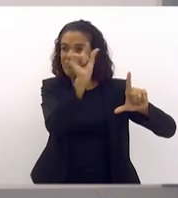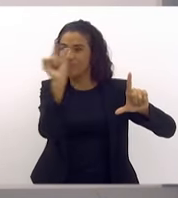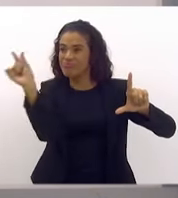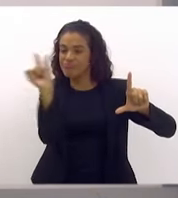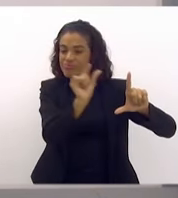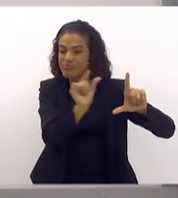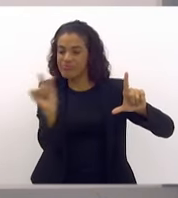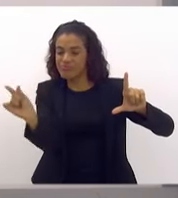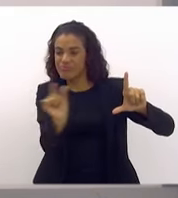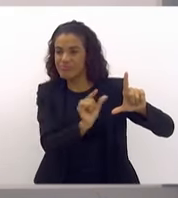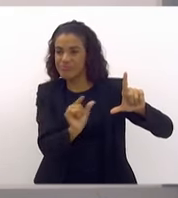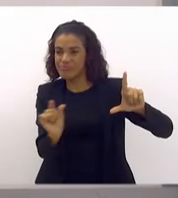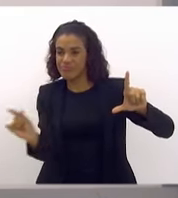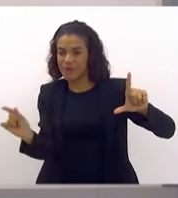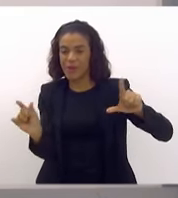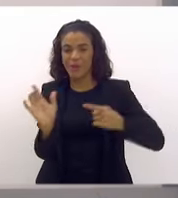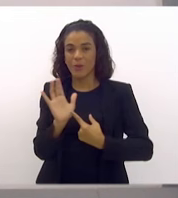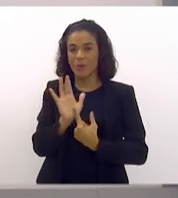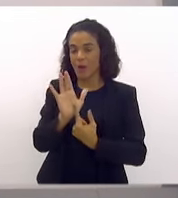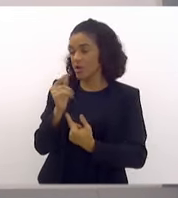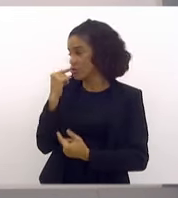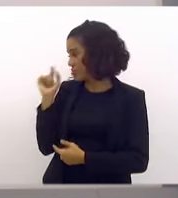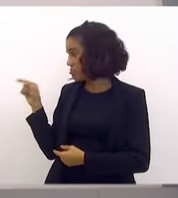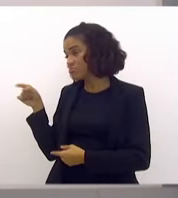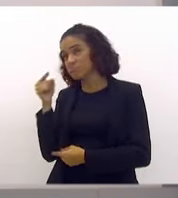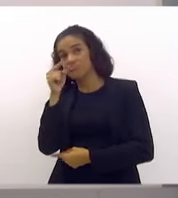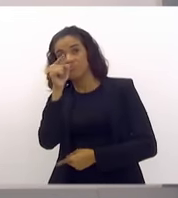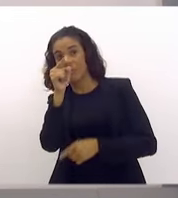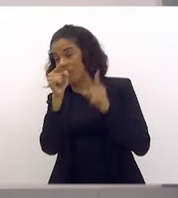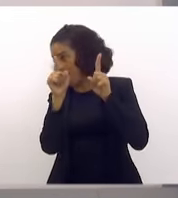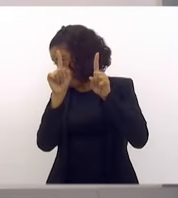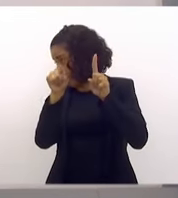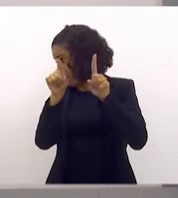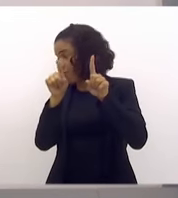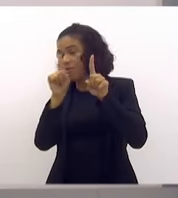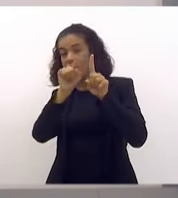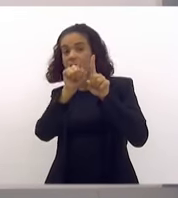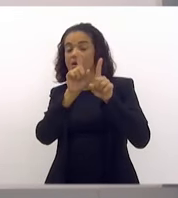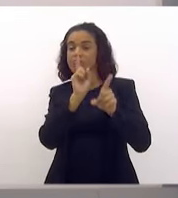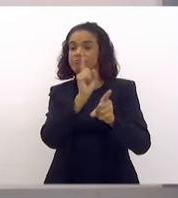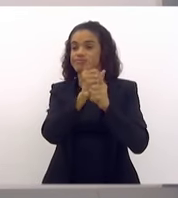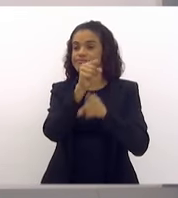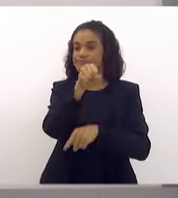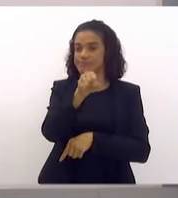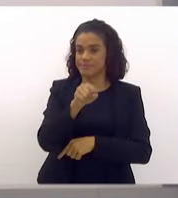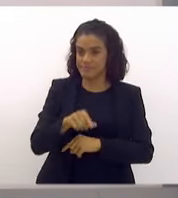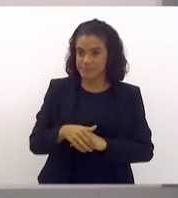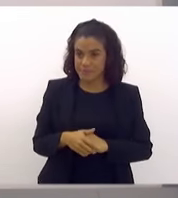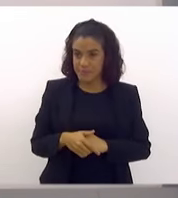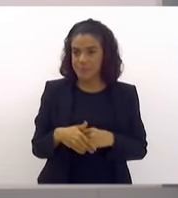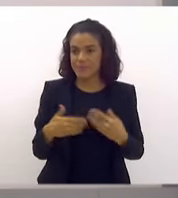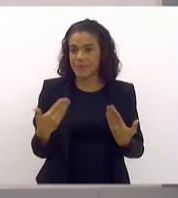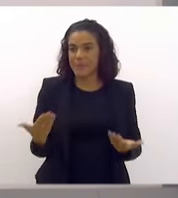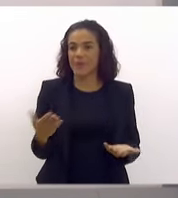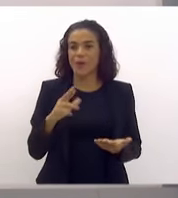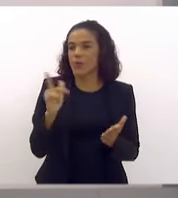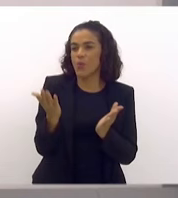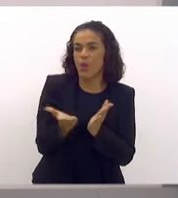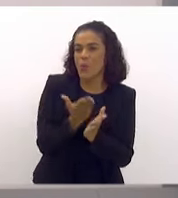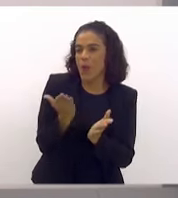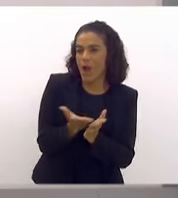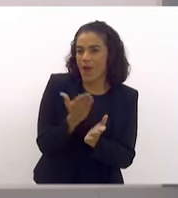apresentam para as vítimas e eu pedi para olhar então não o álbum de